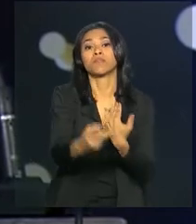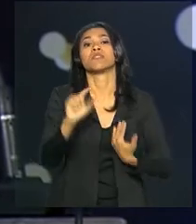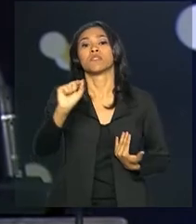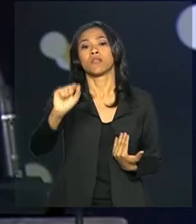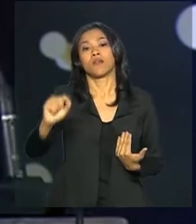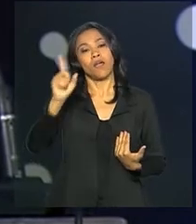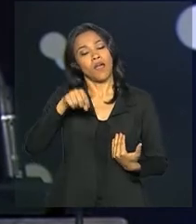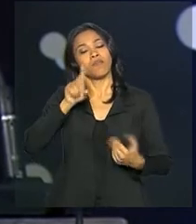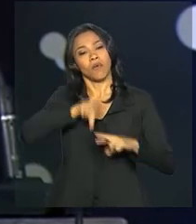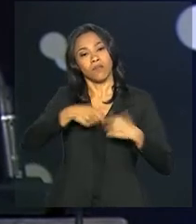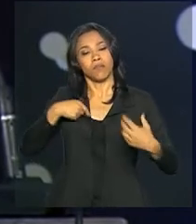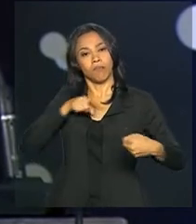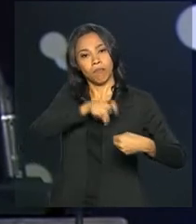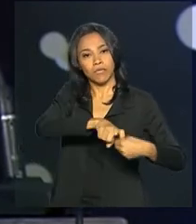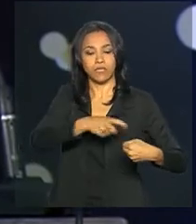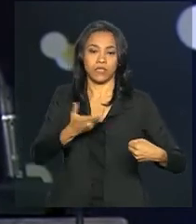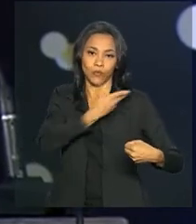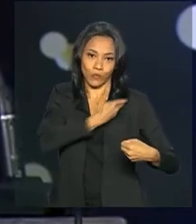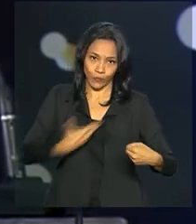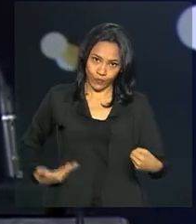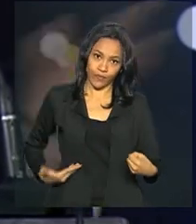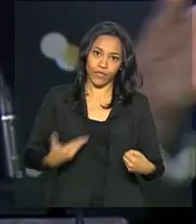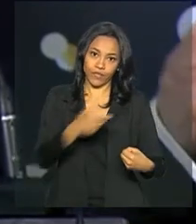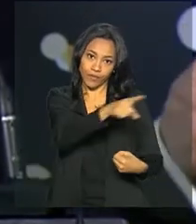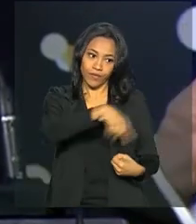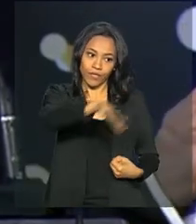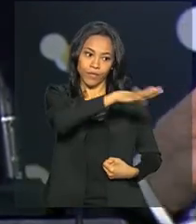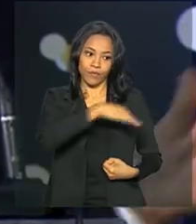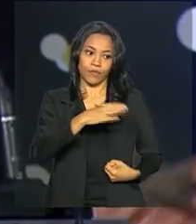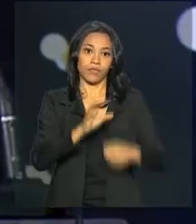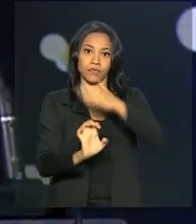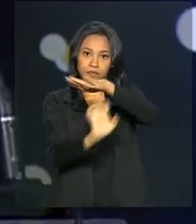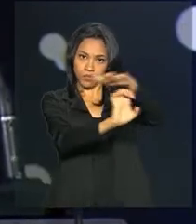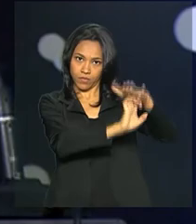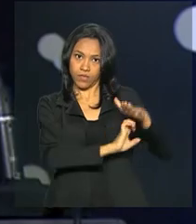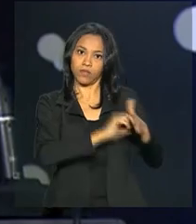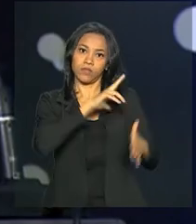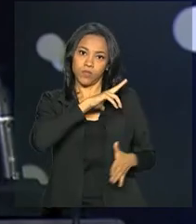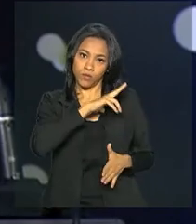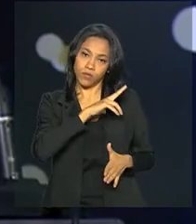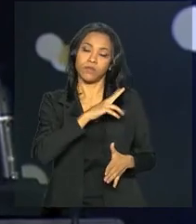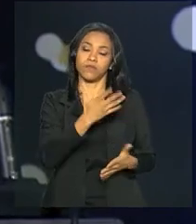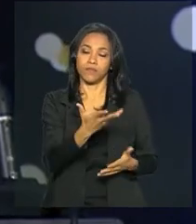governo fizemos com a iniciativa privada e no particular com os supermercadistas